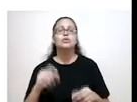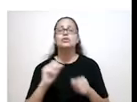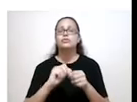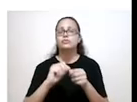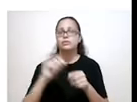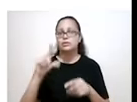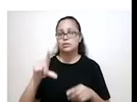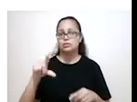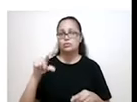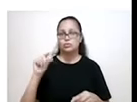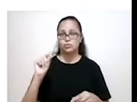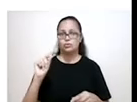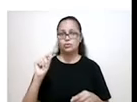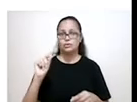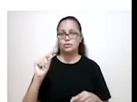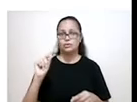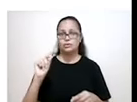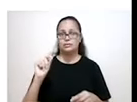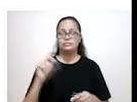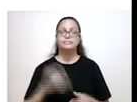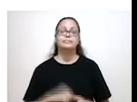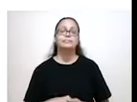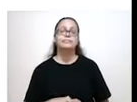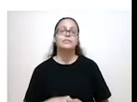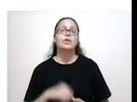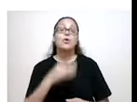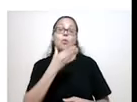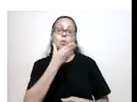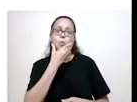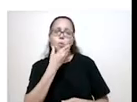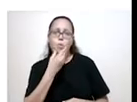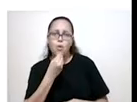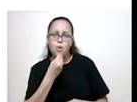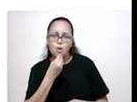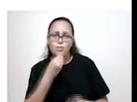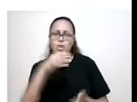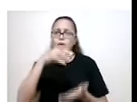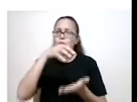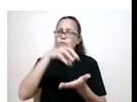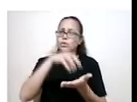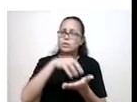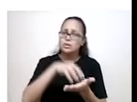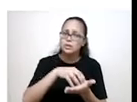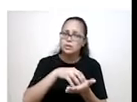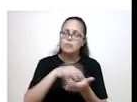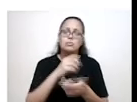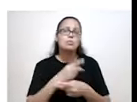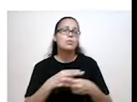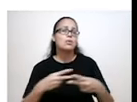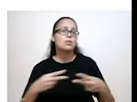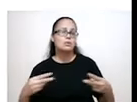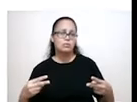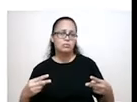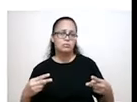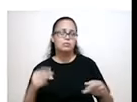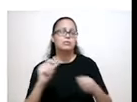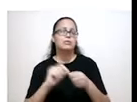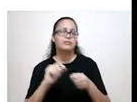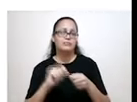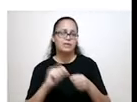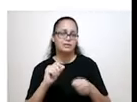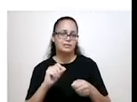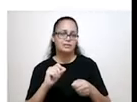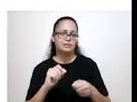Então, este é o antropocentrismo, o homem no centro das ações. O